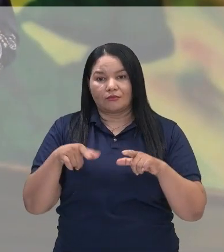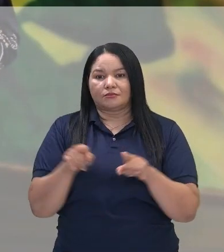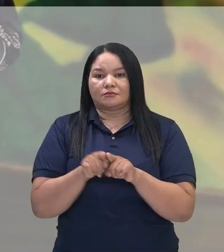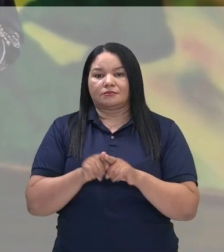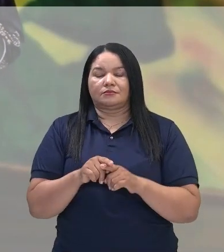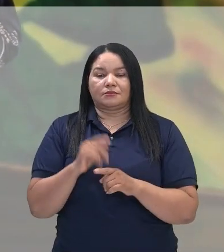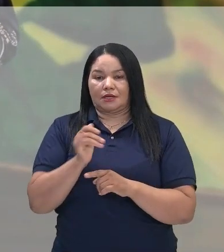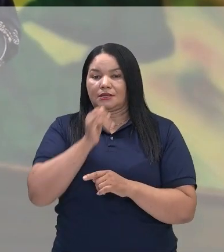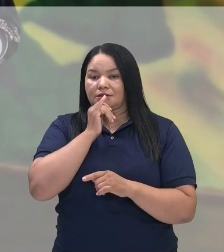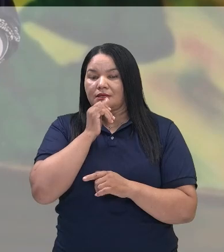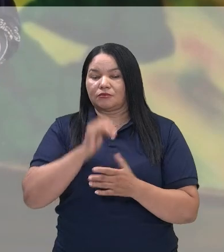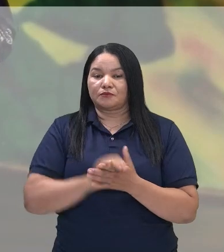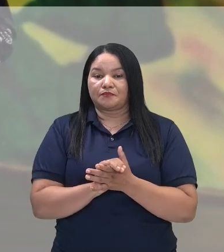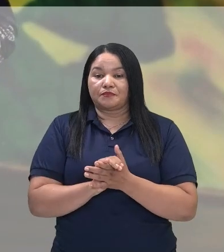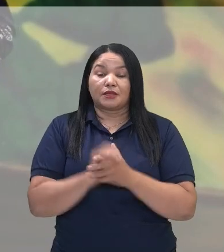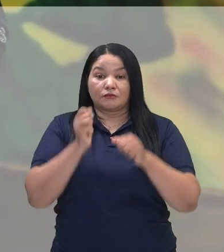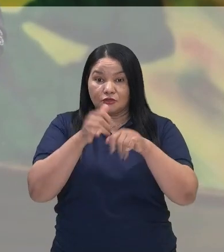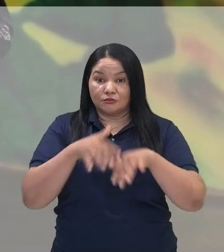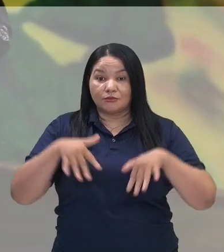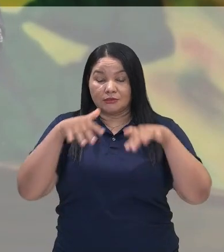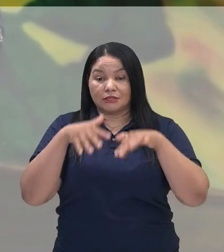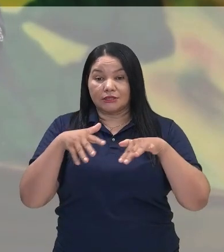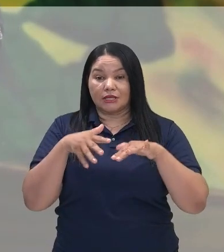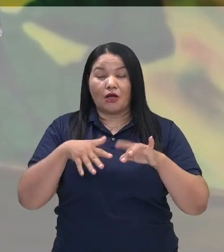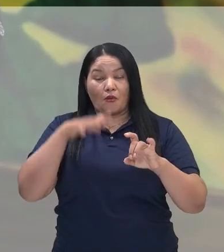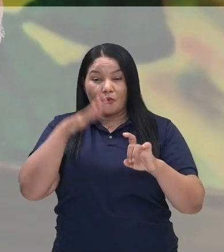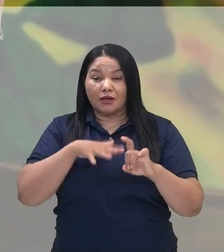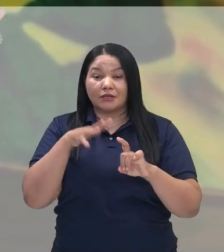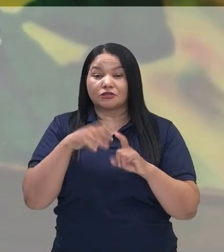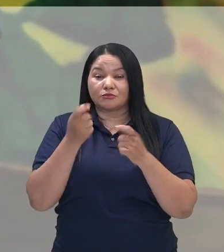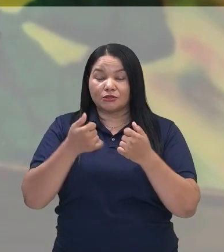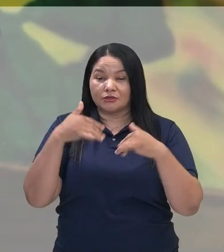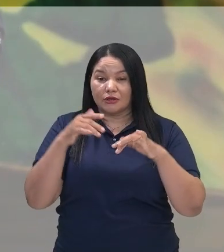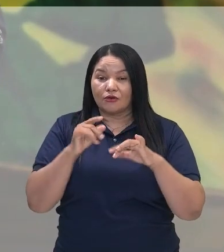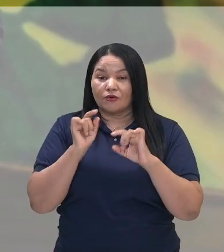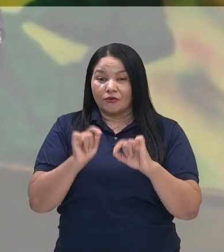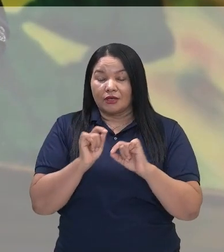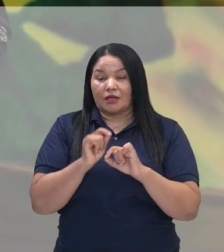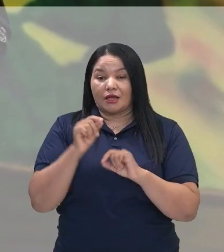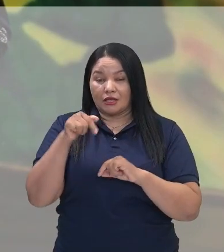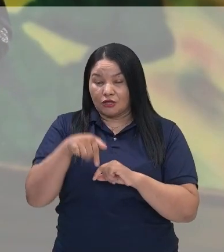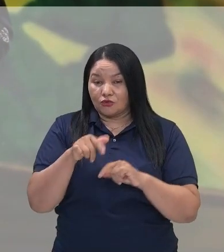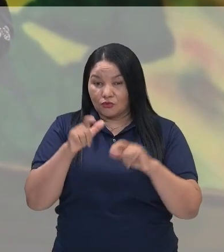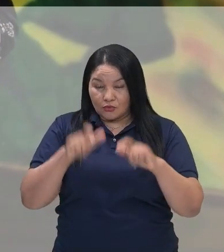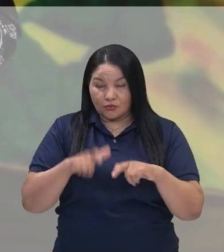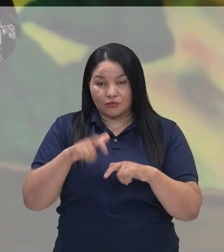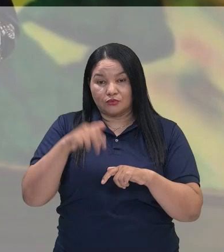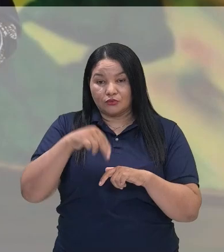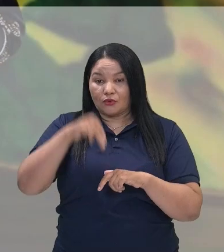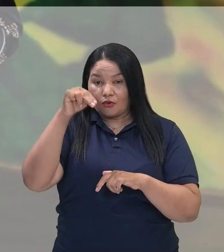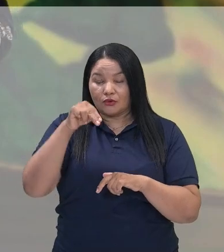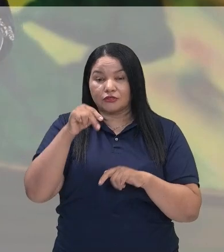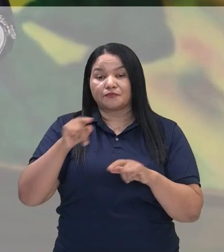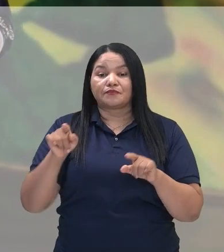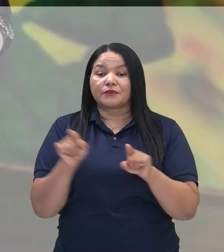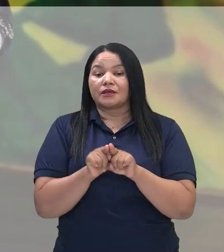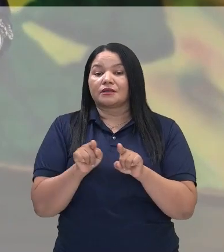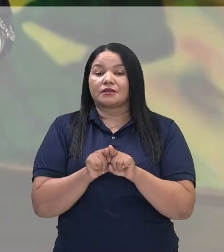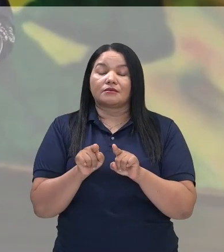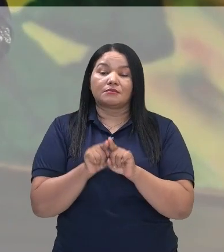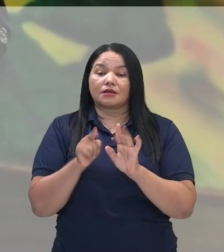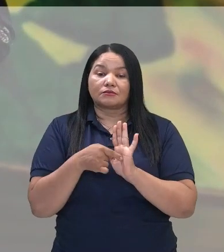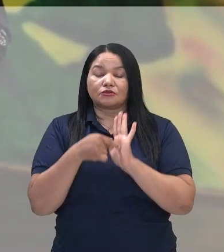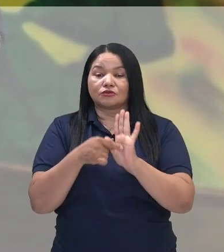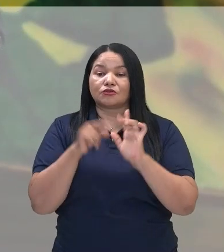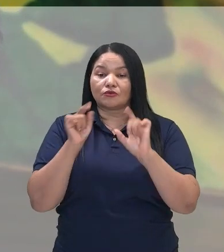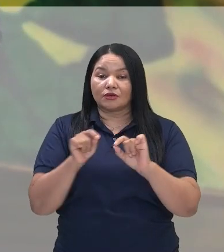o espetáculo Lendas que nós vamos apresentar, que trabalha as lendas do norte, né, da região norte, e também traz com